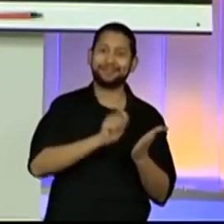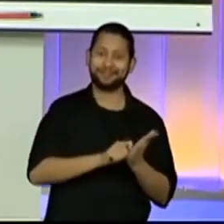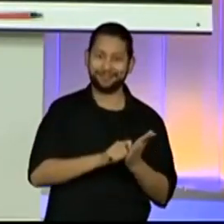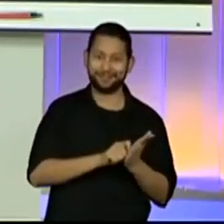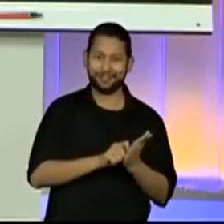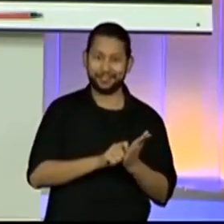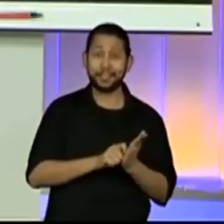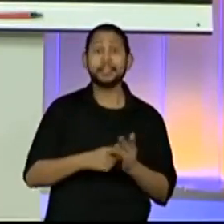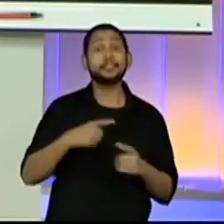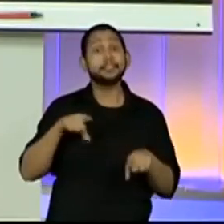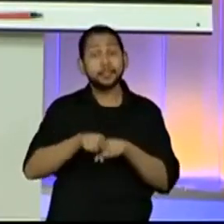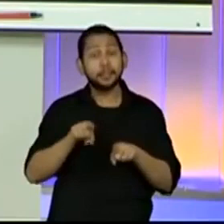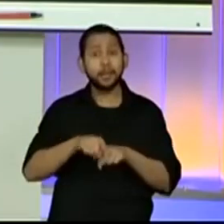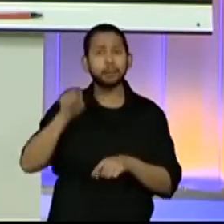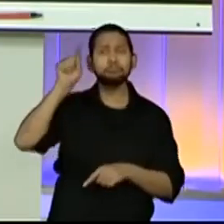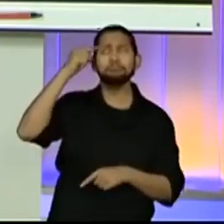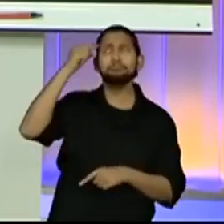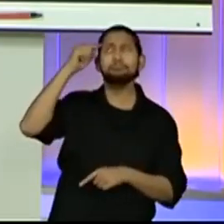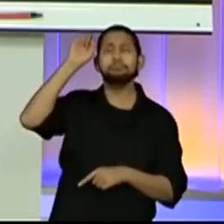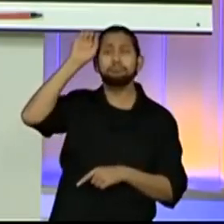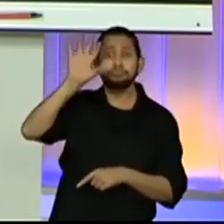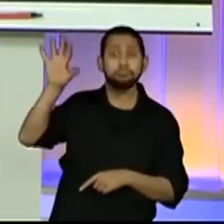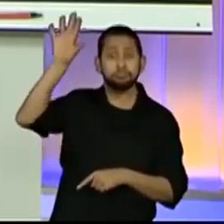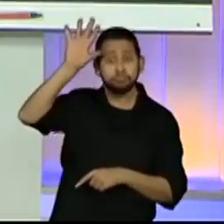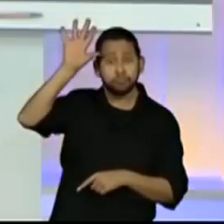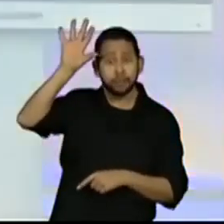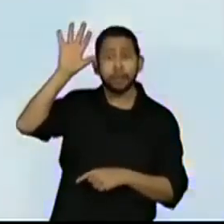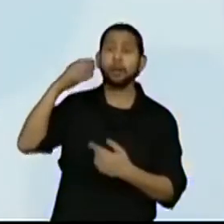enfim. E a leitura em voz alta.